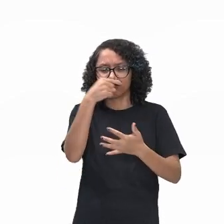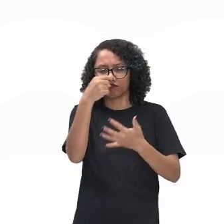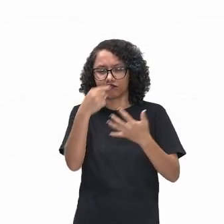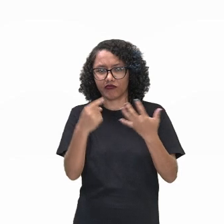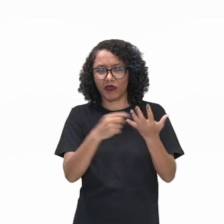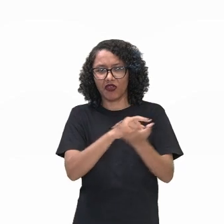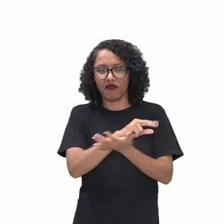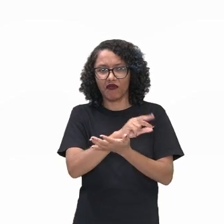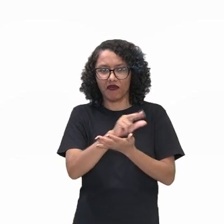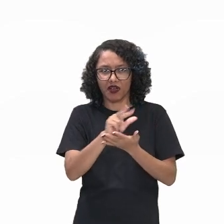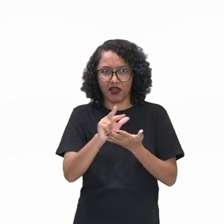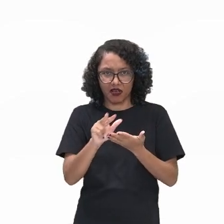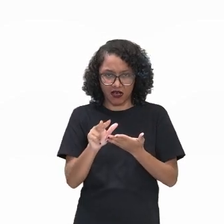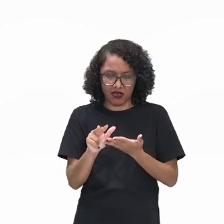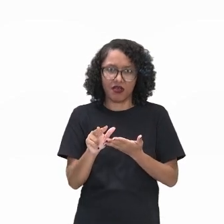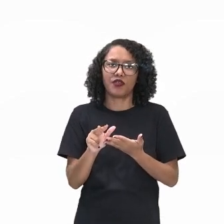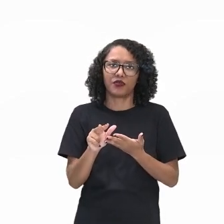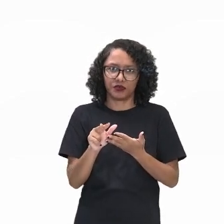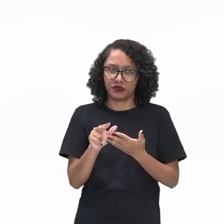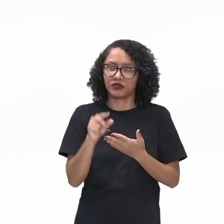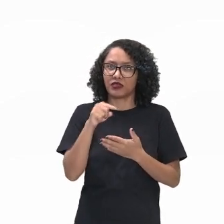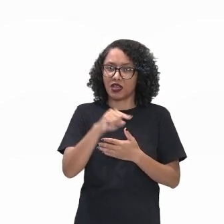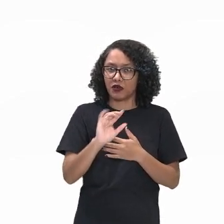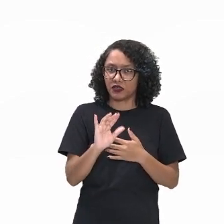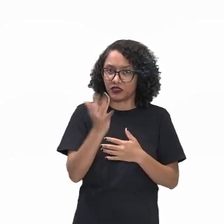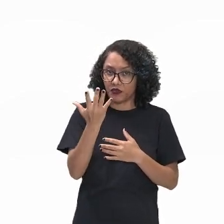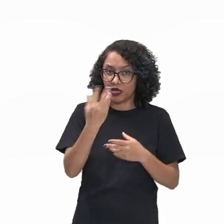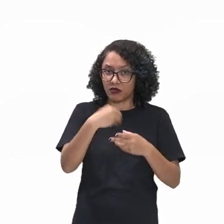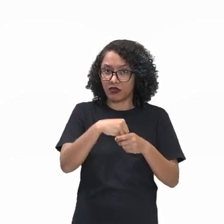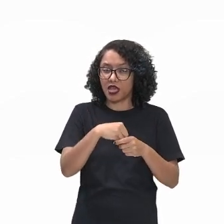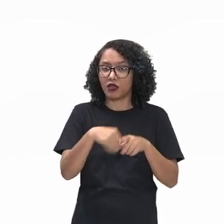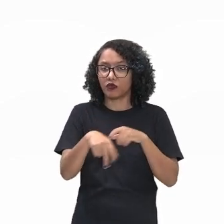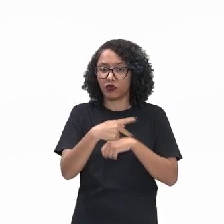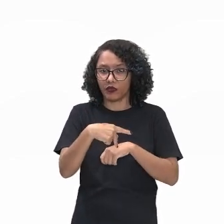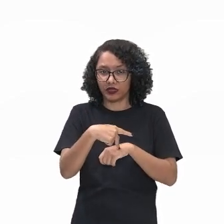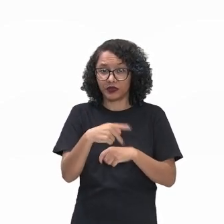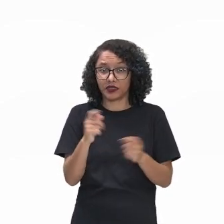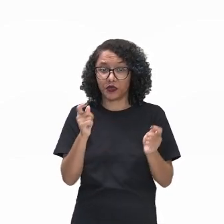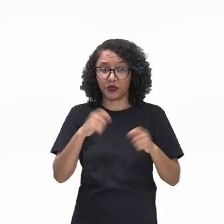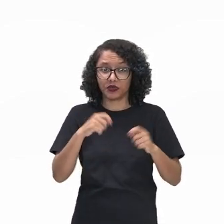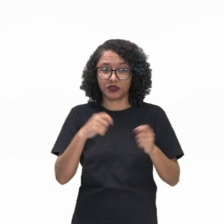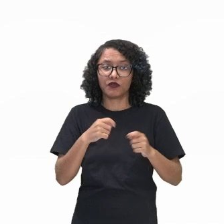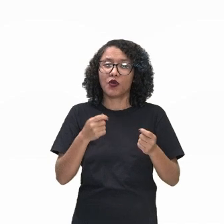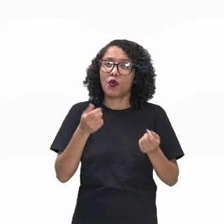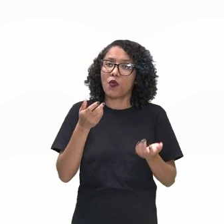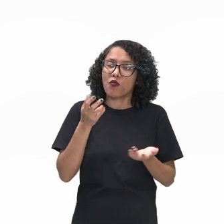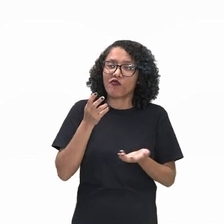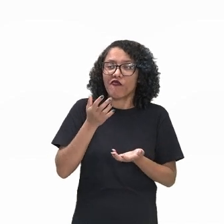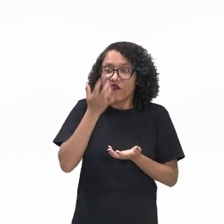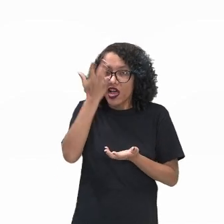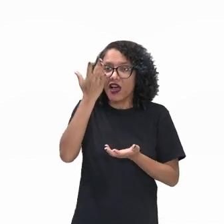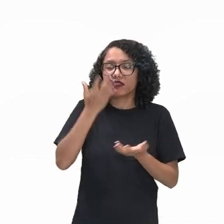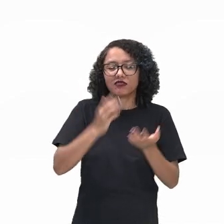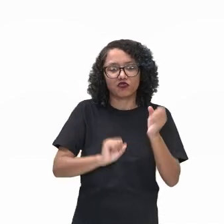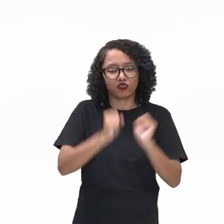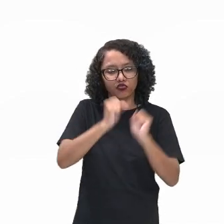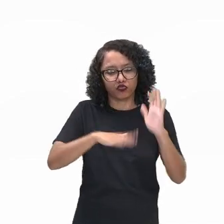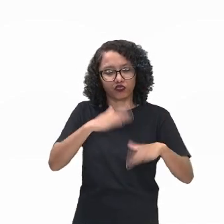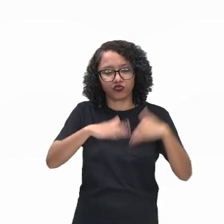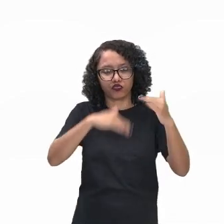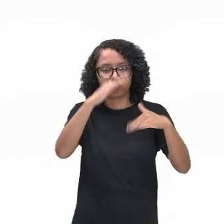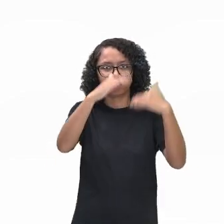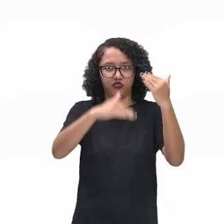ela possuía e vão fazer com que esse processo seja facilitado na Inglaterra naquele período.